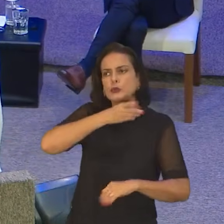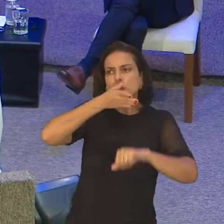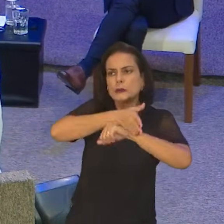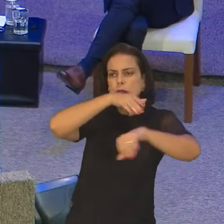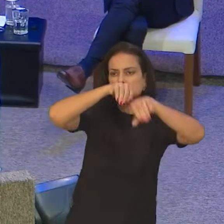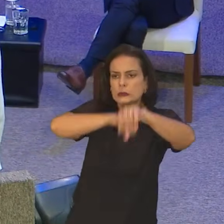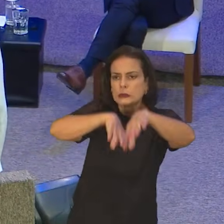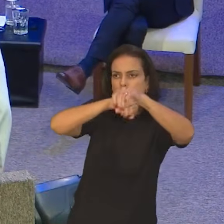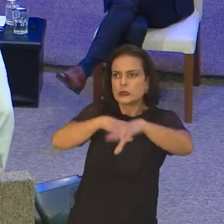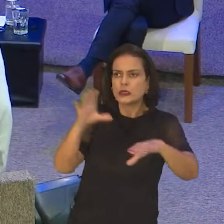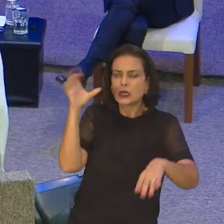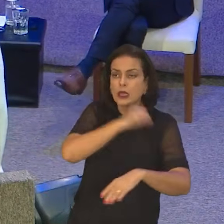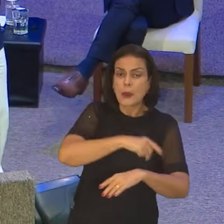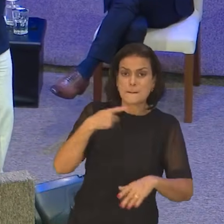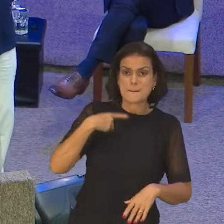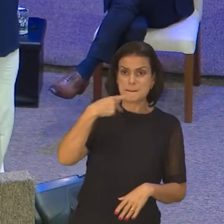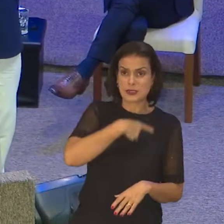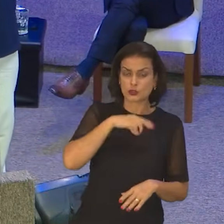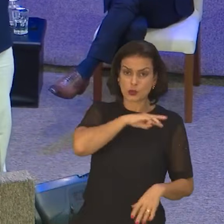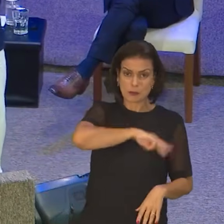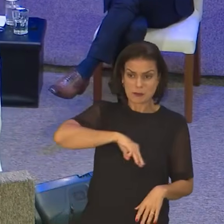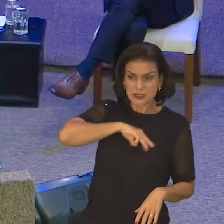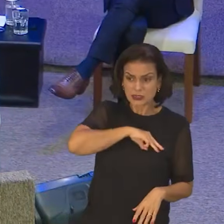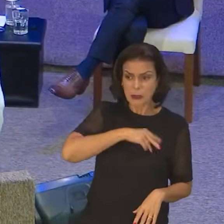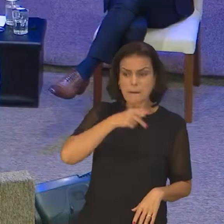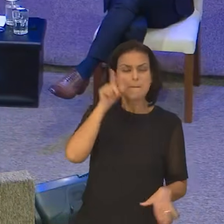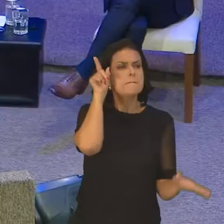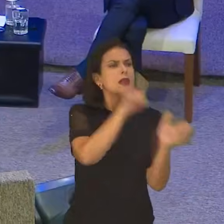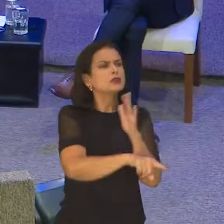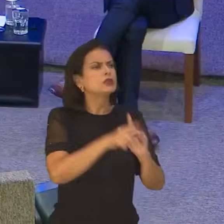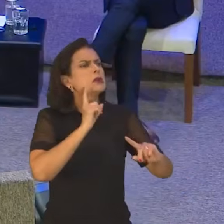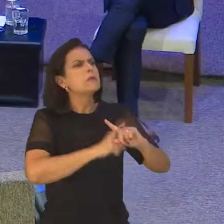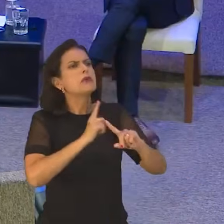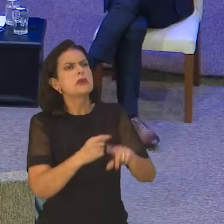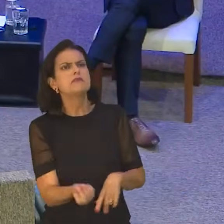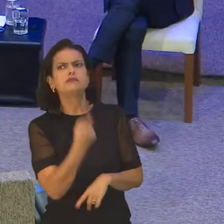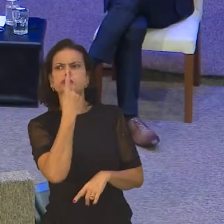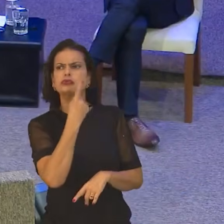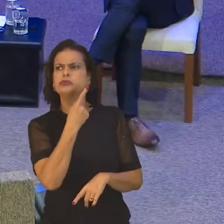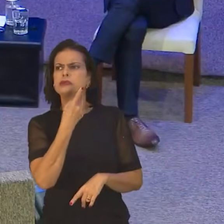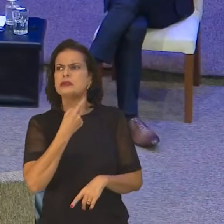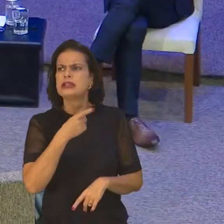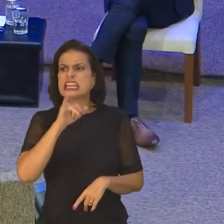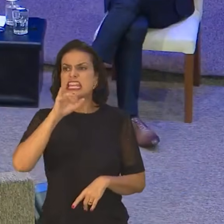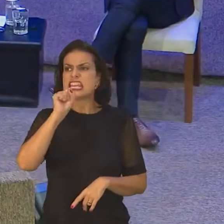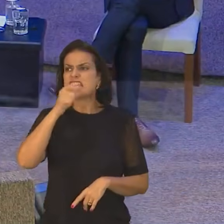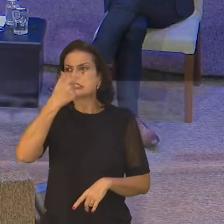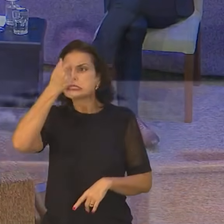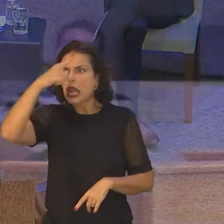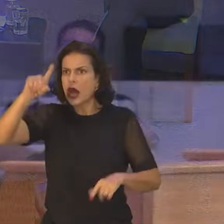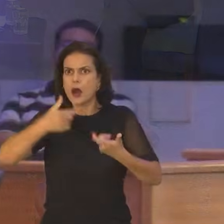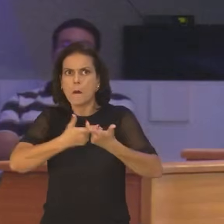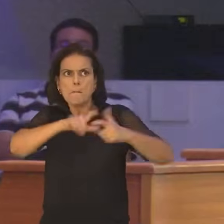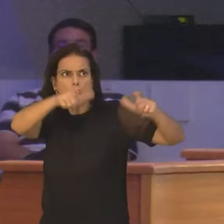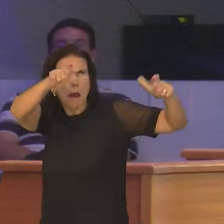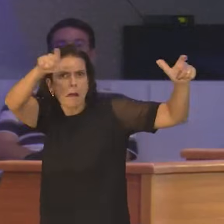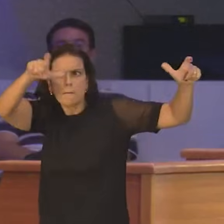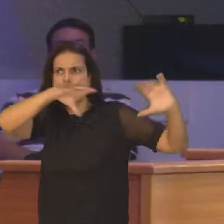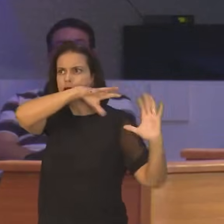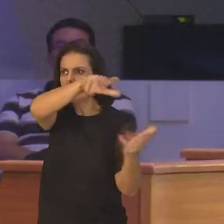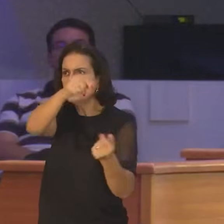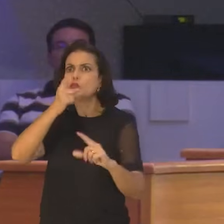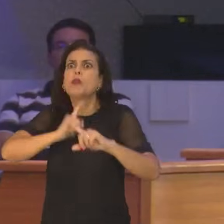aí de repente um pastor ou um missionário, alguém me pergunta: por que será que o islamismo está crescendo dessa forma no